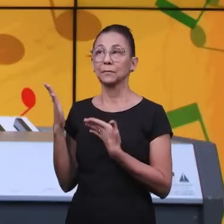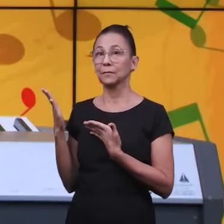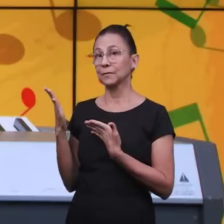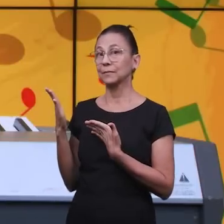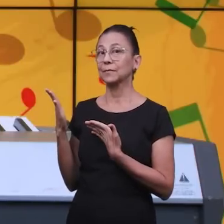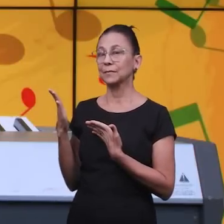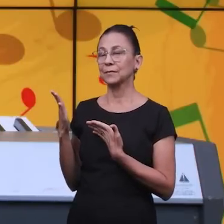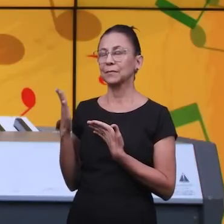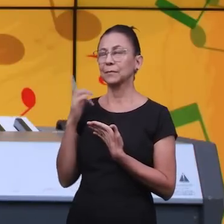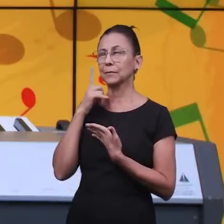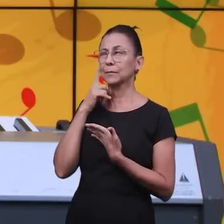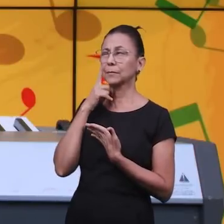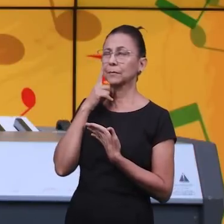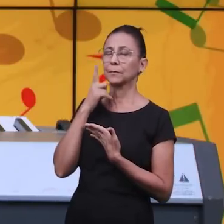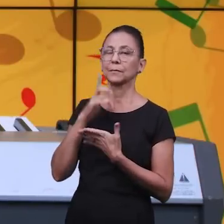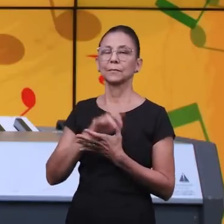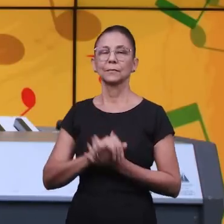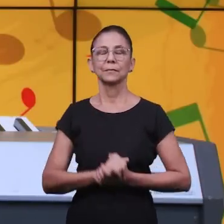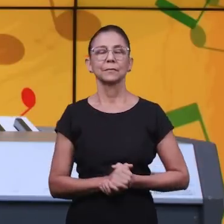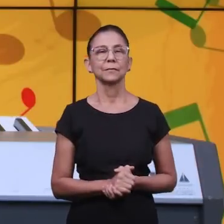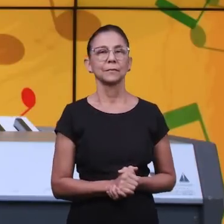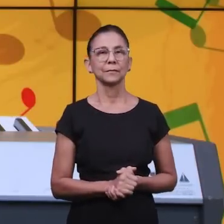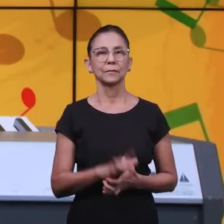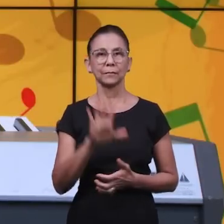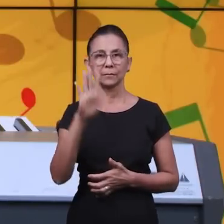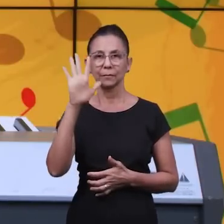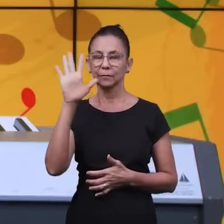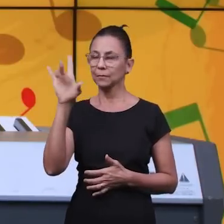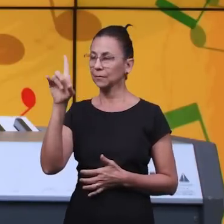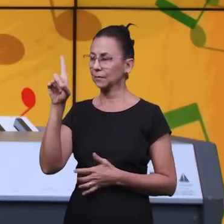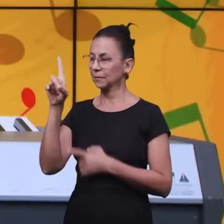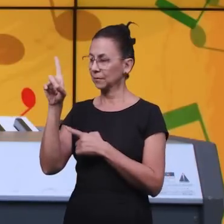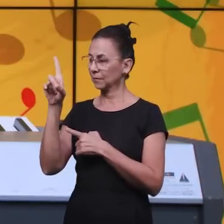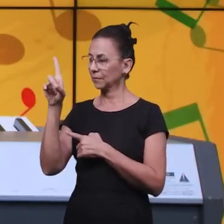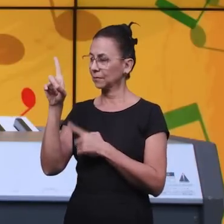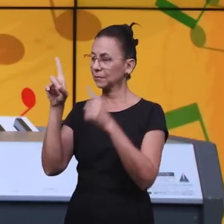Agora, nós vamos dar uma olhadinha na mão direita.